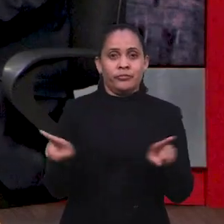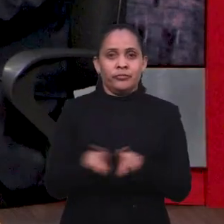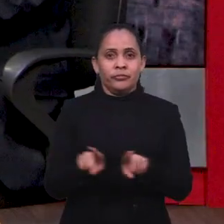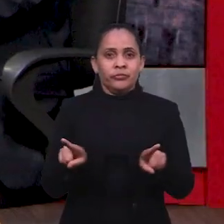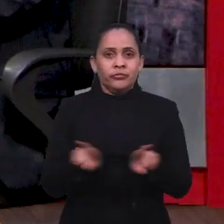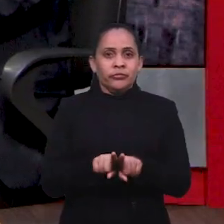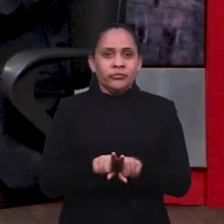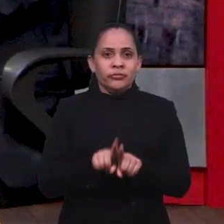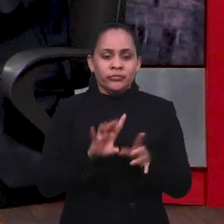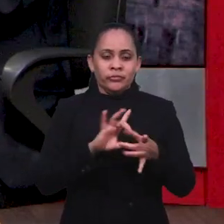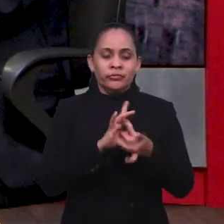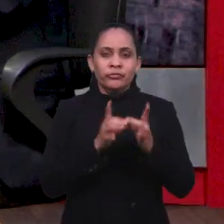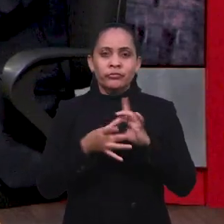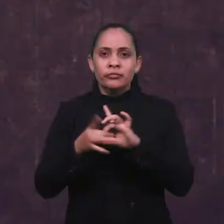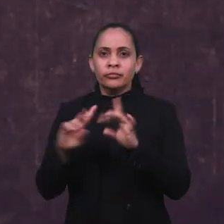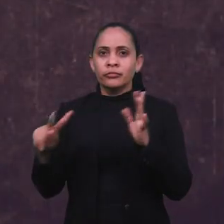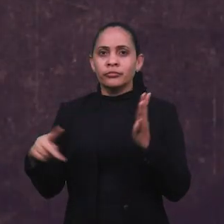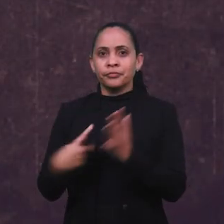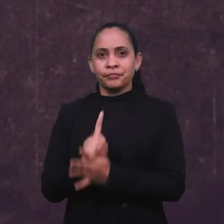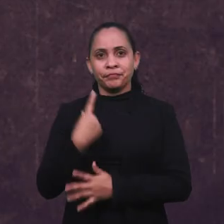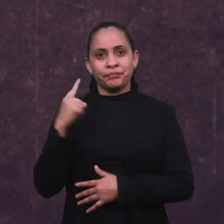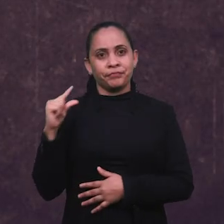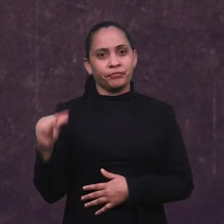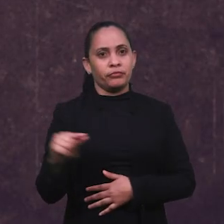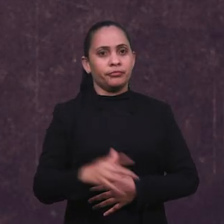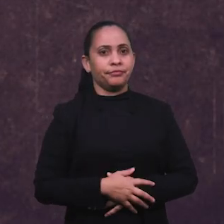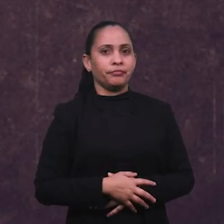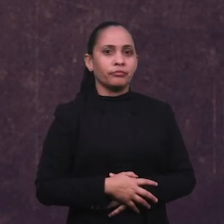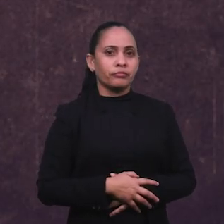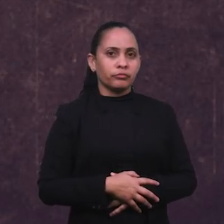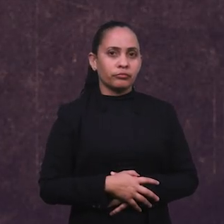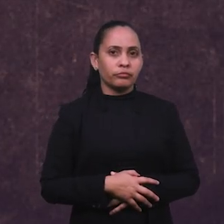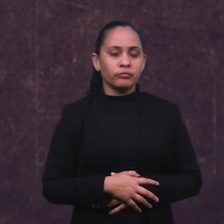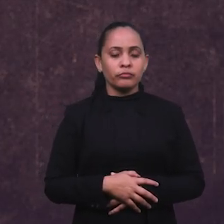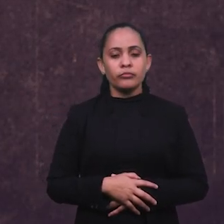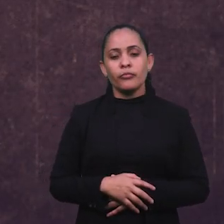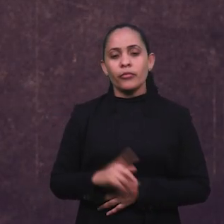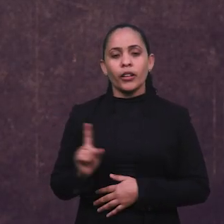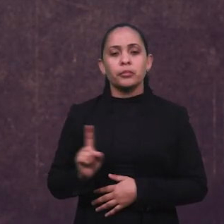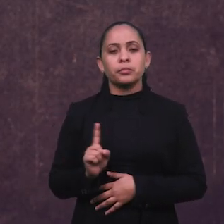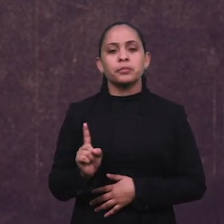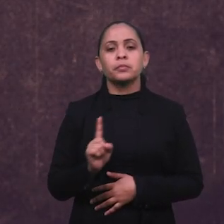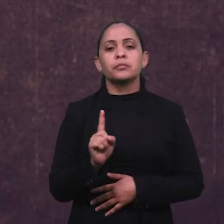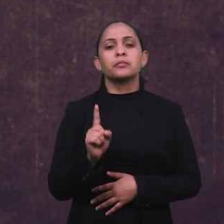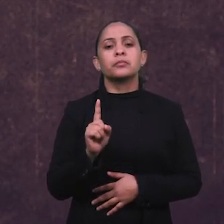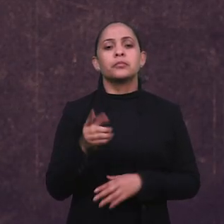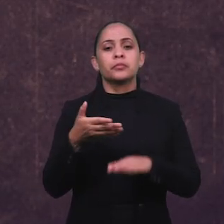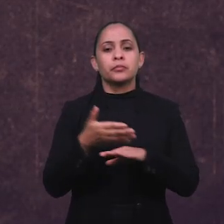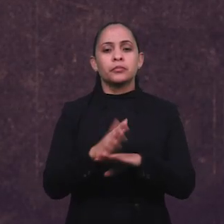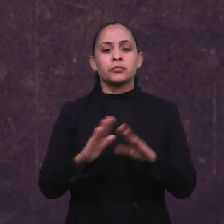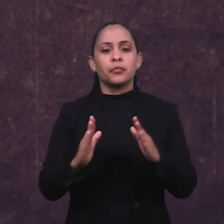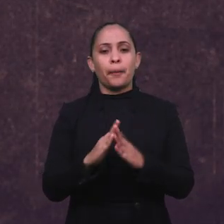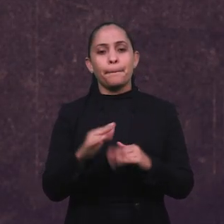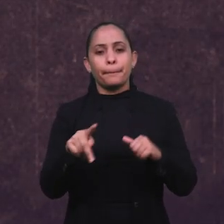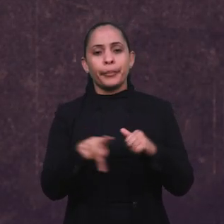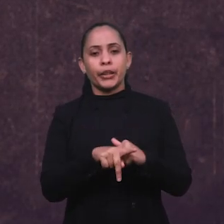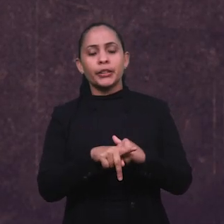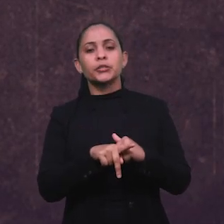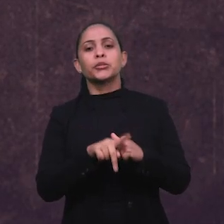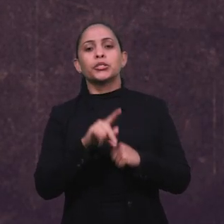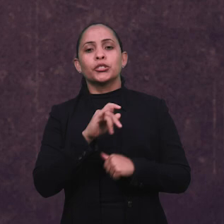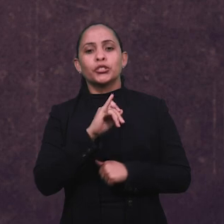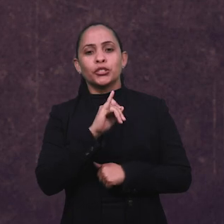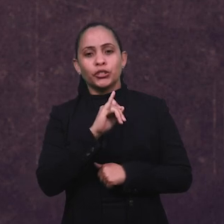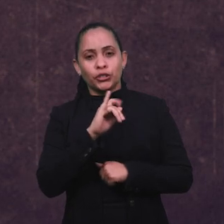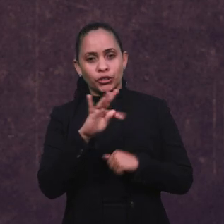o contexto da situação. E entrando, subiram ao cenáculo, onde habitavam Pedro e Tiago, João, André,